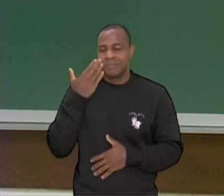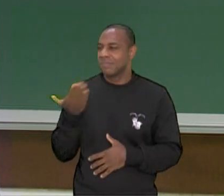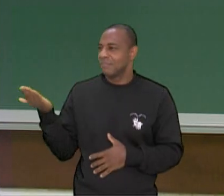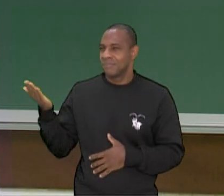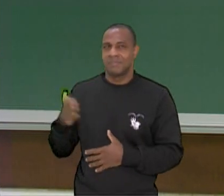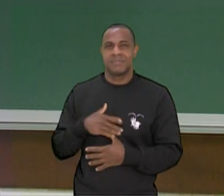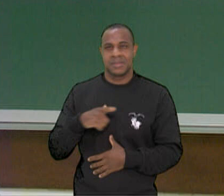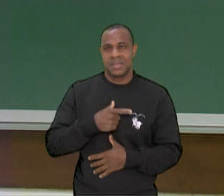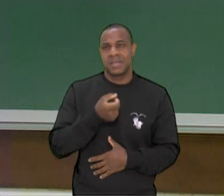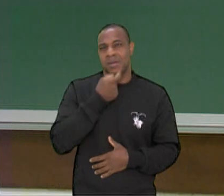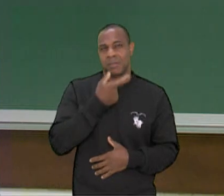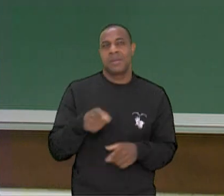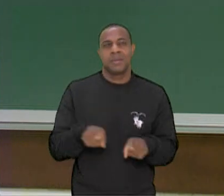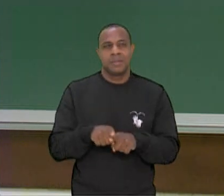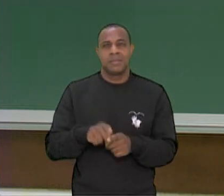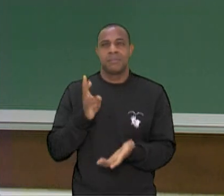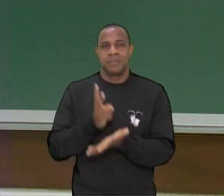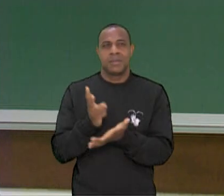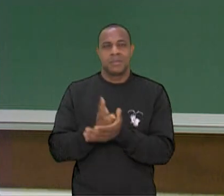humor no mesmo quadrinho.